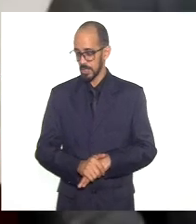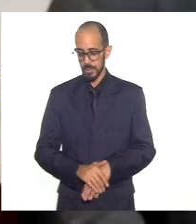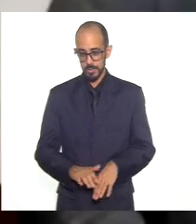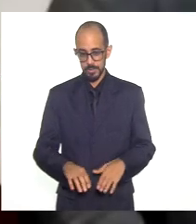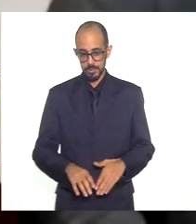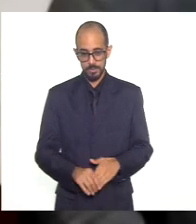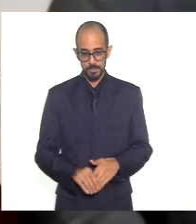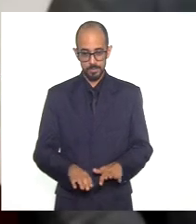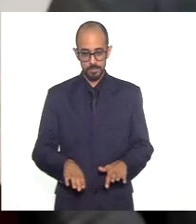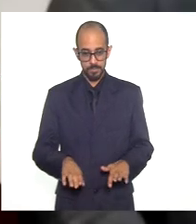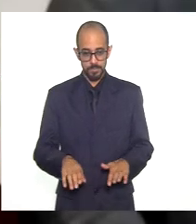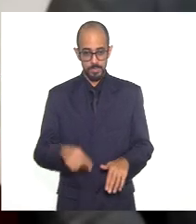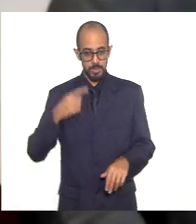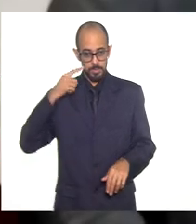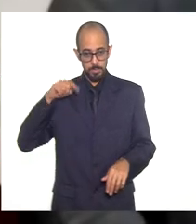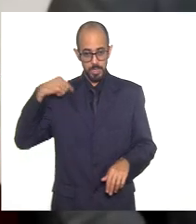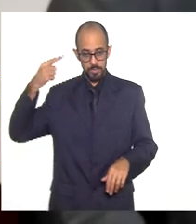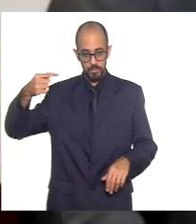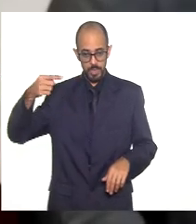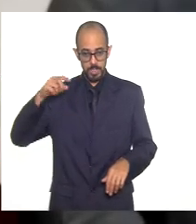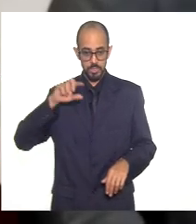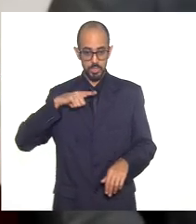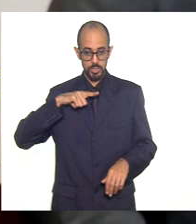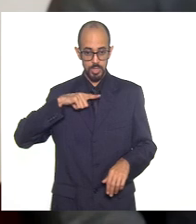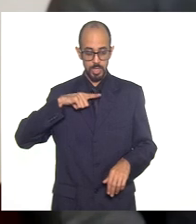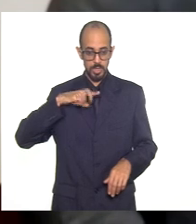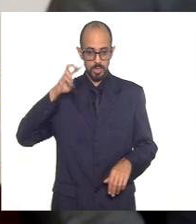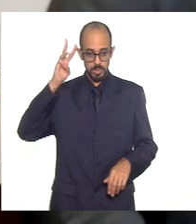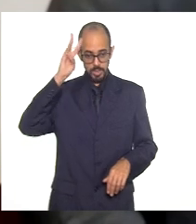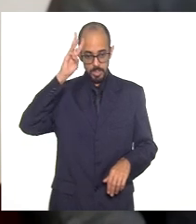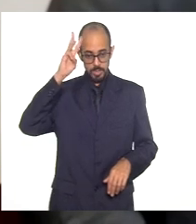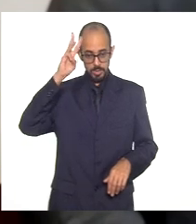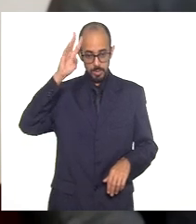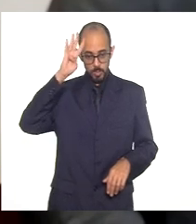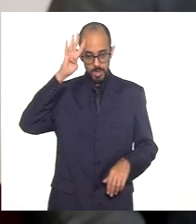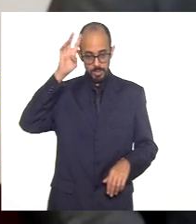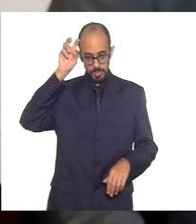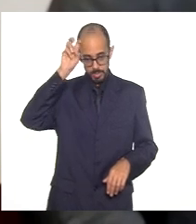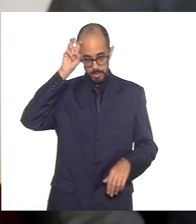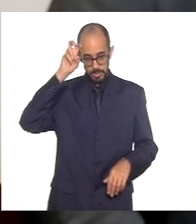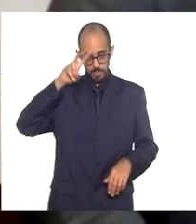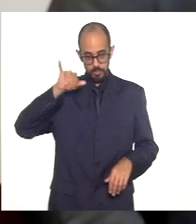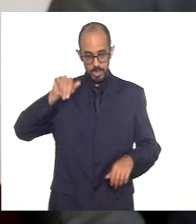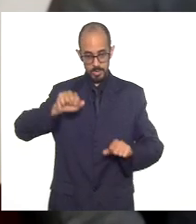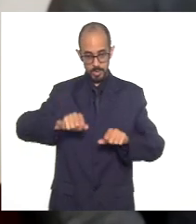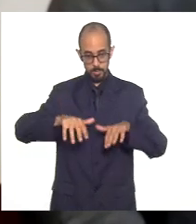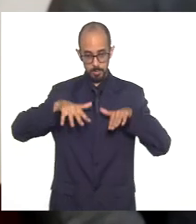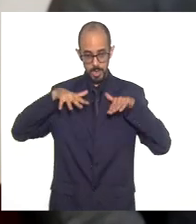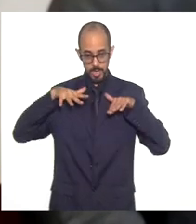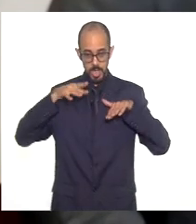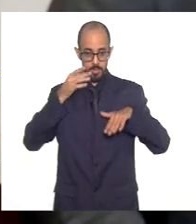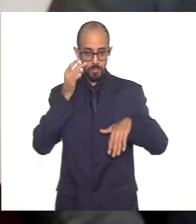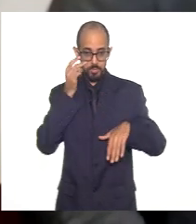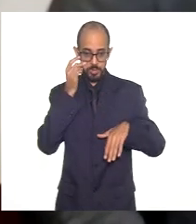ter terça, quarta e quinta... no plenário da Assembleia. Então, nós vamos fazer dia 1º